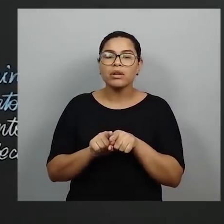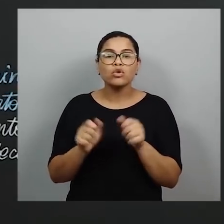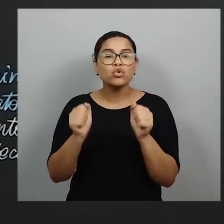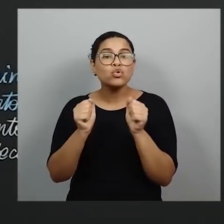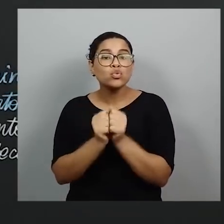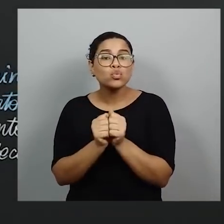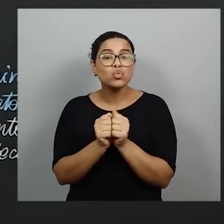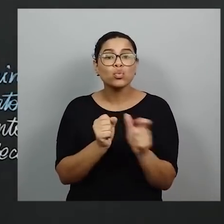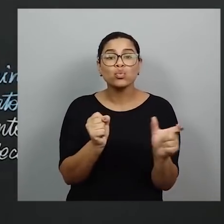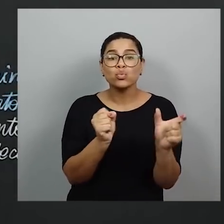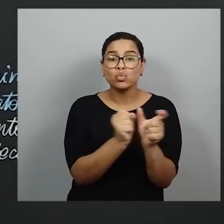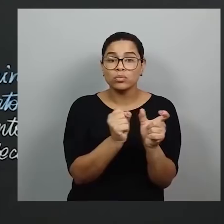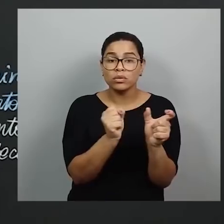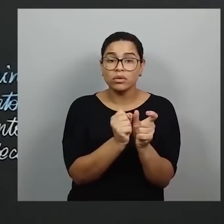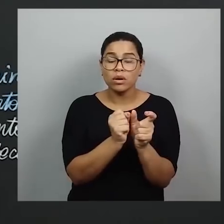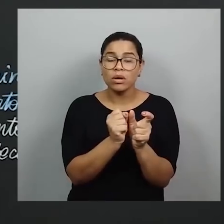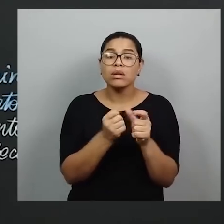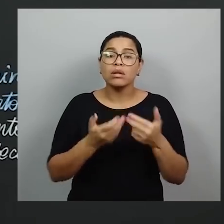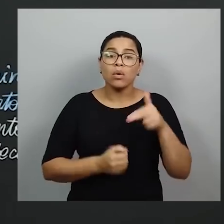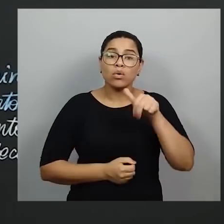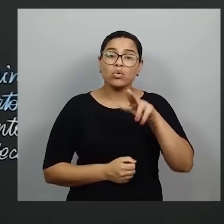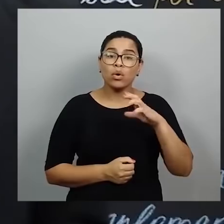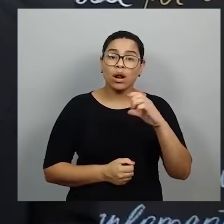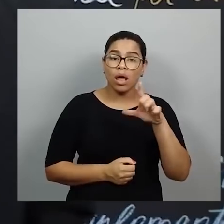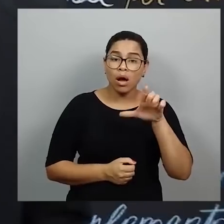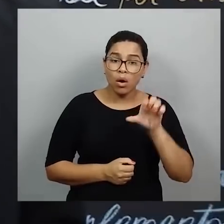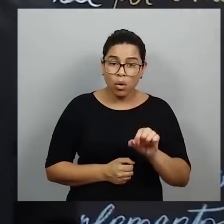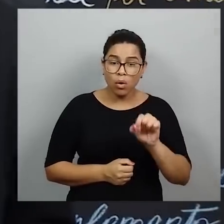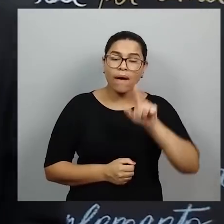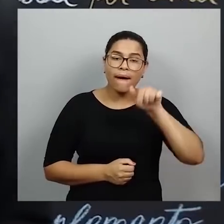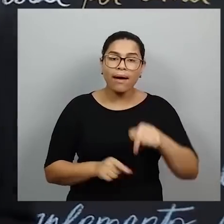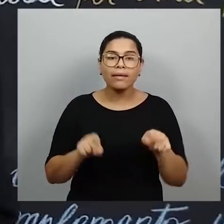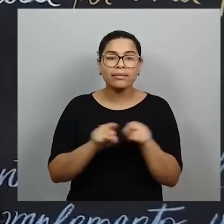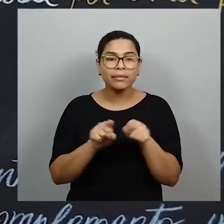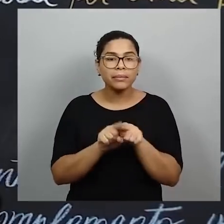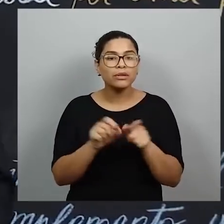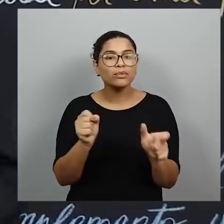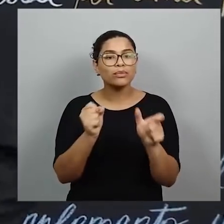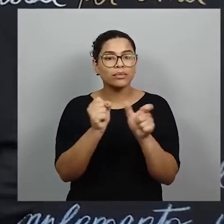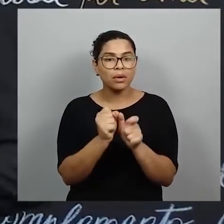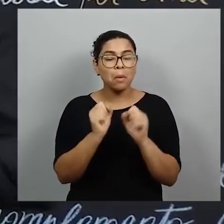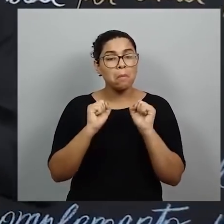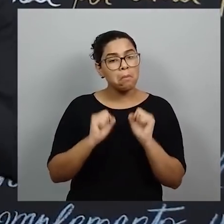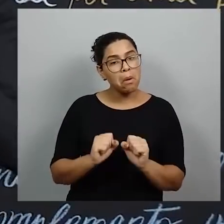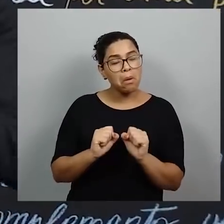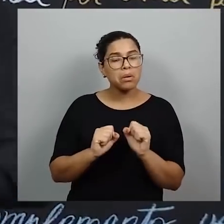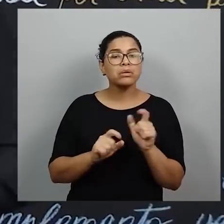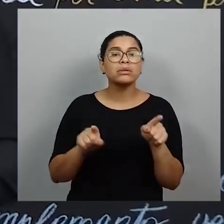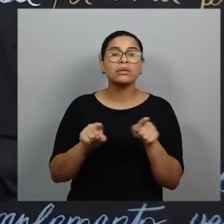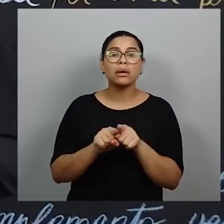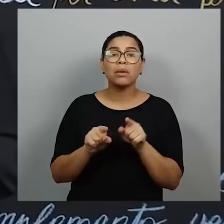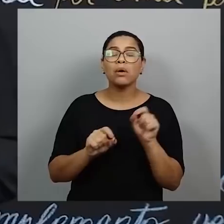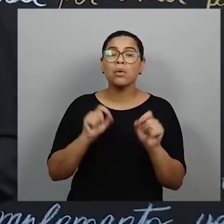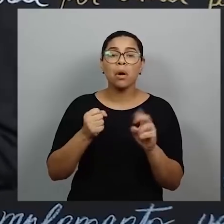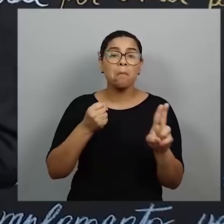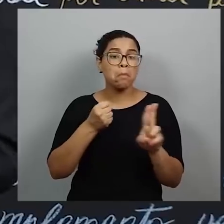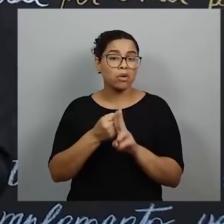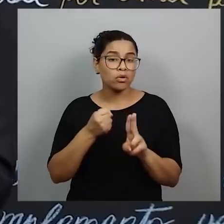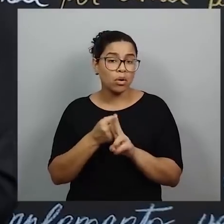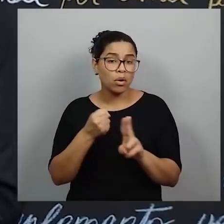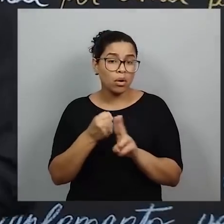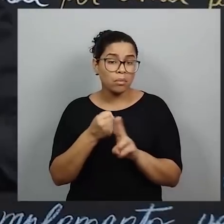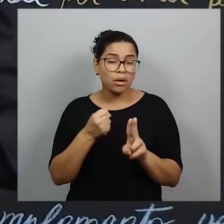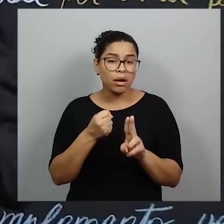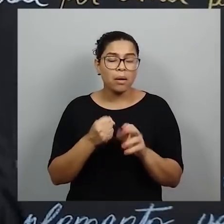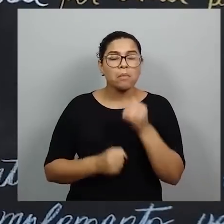um substantivo. A gente diz então que o núcleo do complemento também é um substantivo. Pode vir a ser um pronome, quando eu digo, por exemplo, você